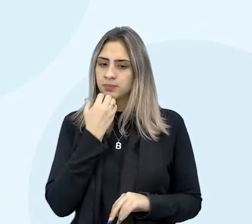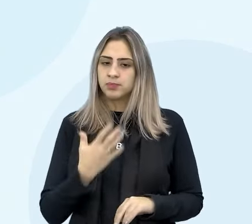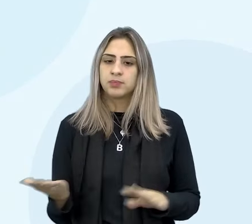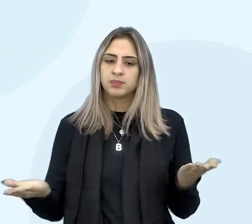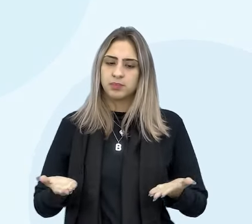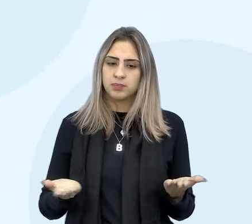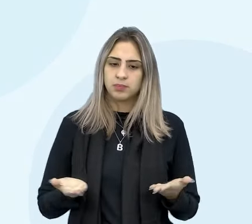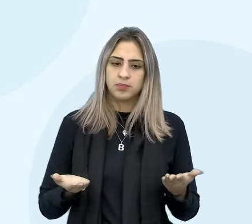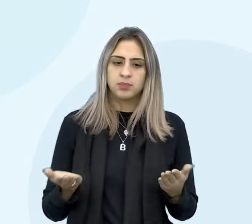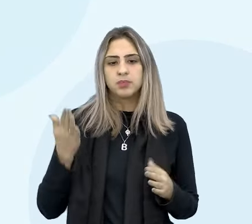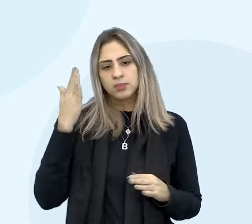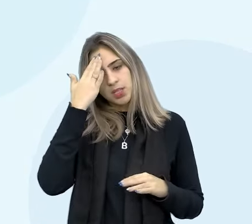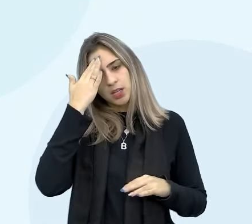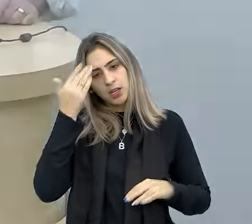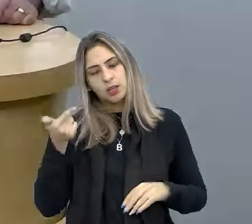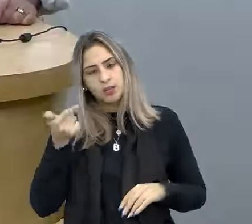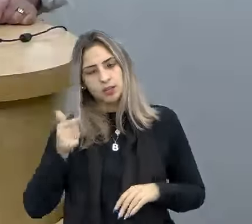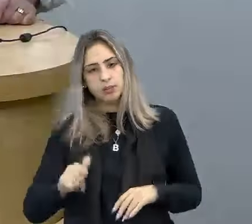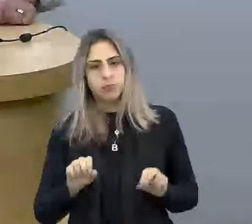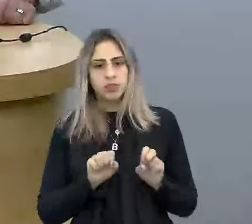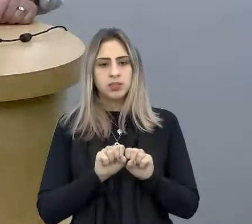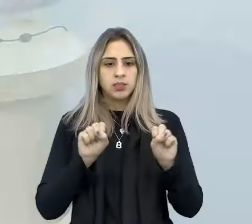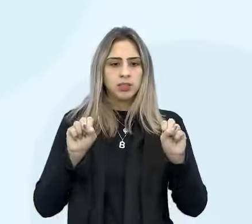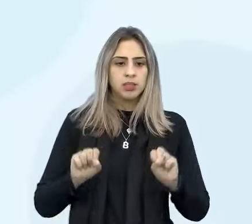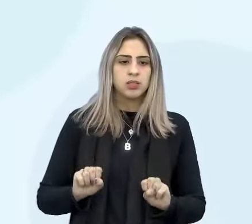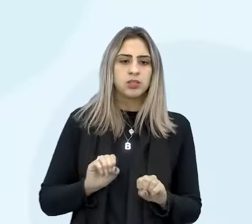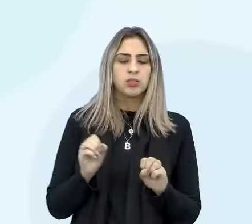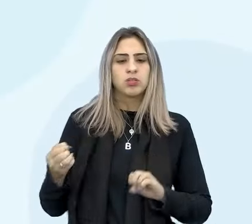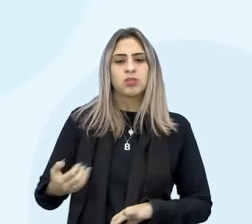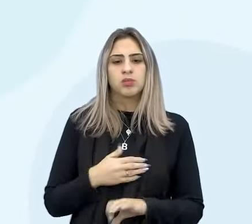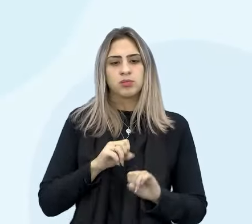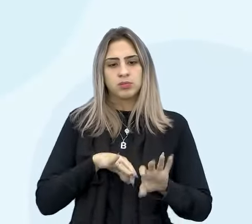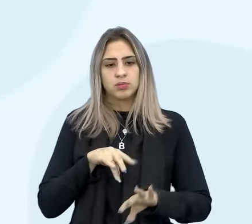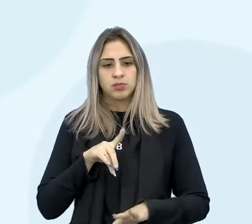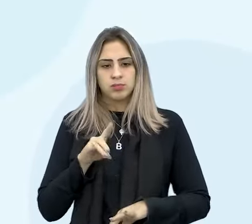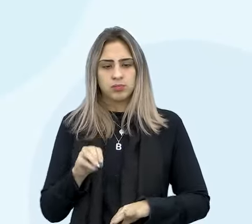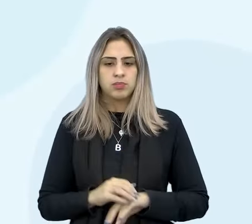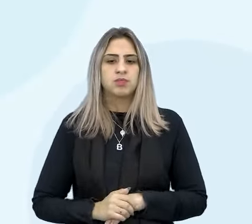Vamos agora no Saiba Mais, né, o site do Novo Ensino Médio, que eu acabei de